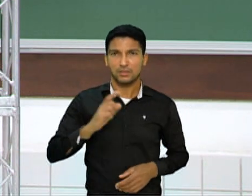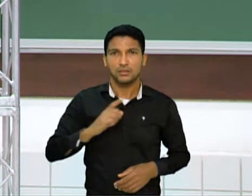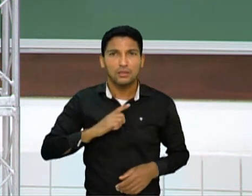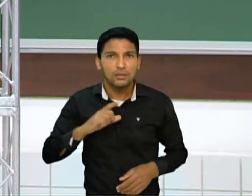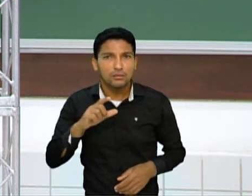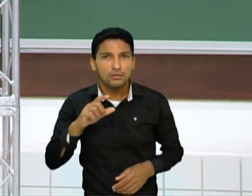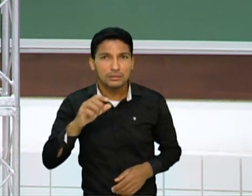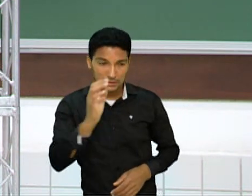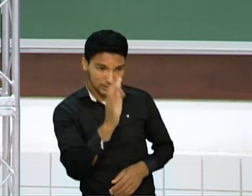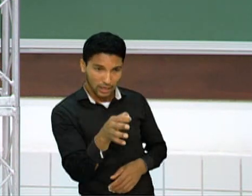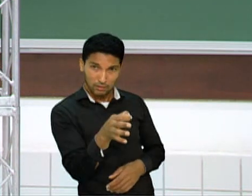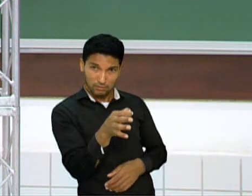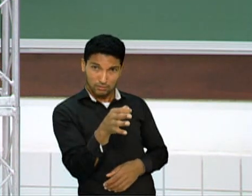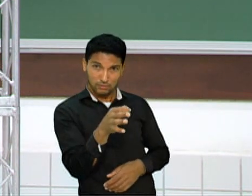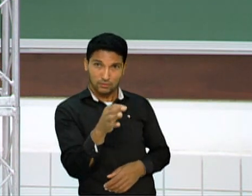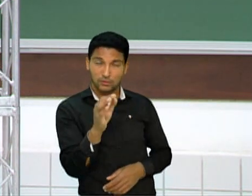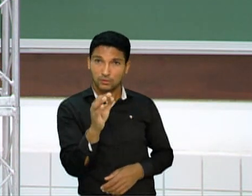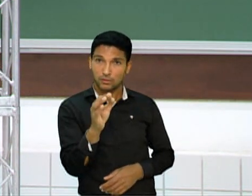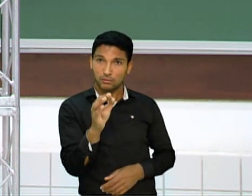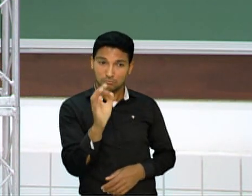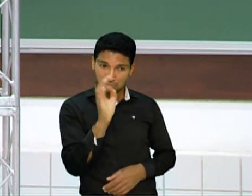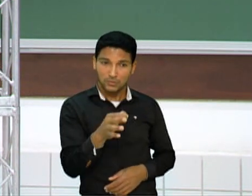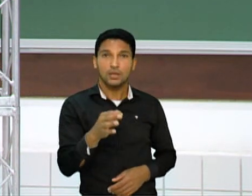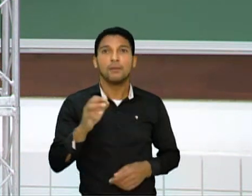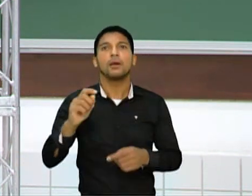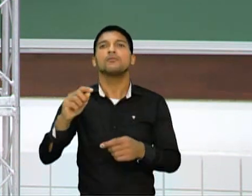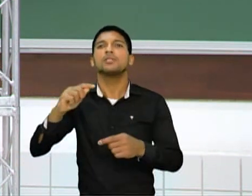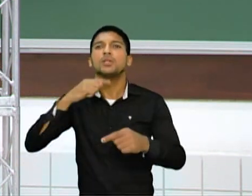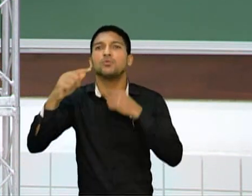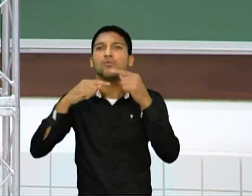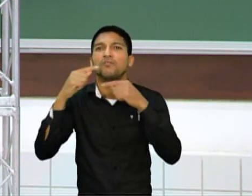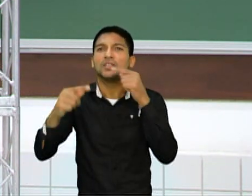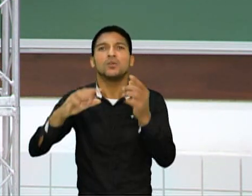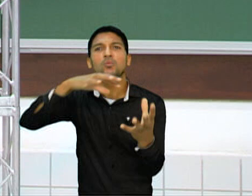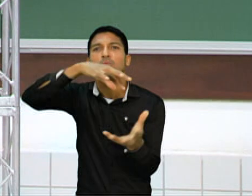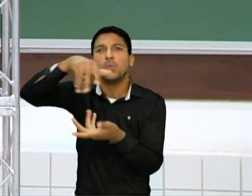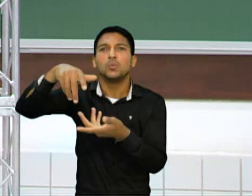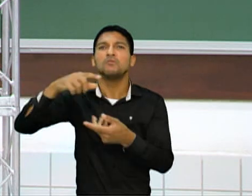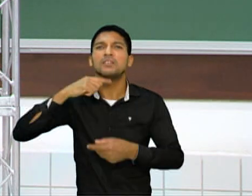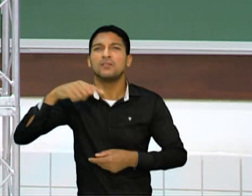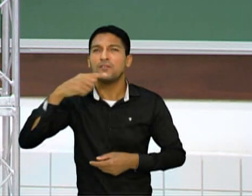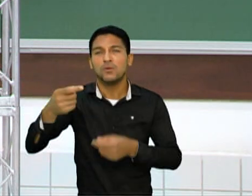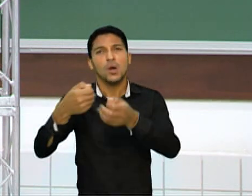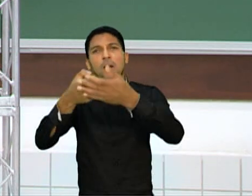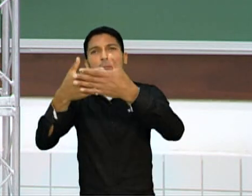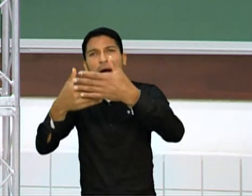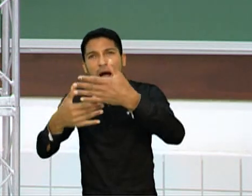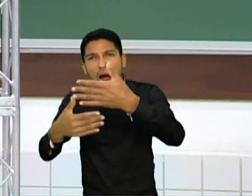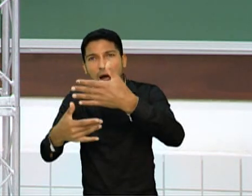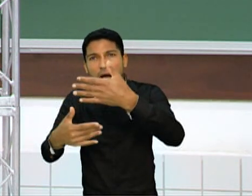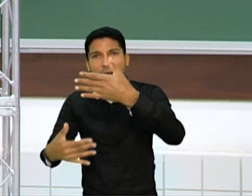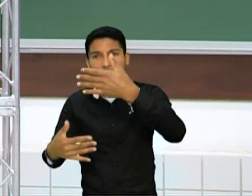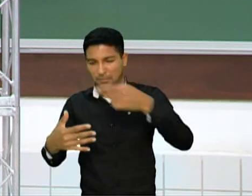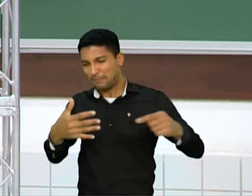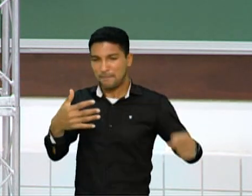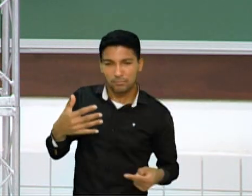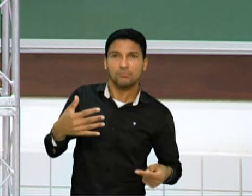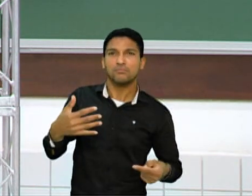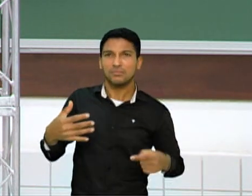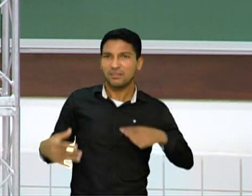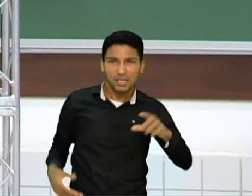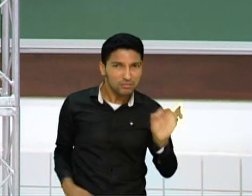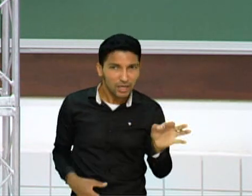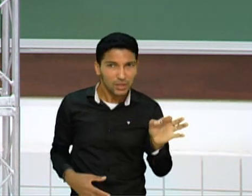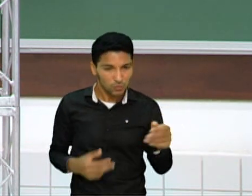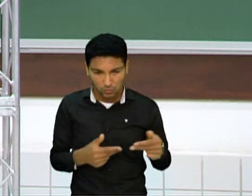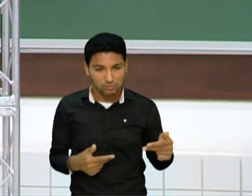dúvida. A dúvida é um pensamento. Quem é que está pensando? Sou eu. Porque eu ainda tenho a dúvida